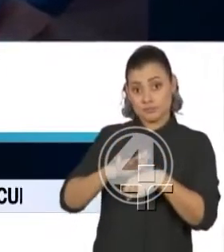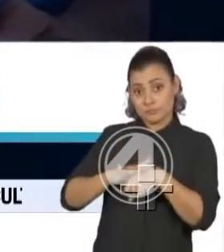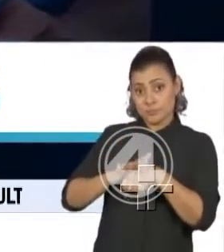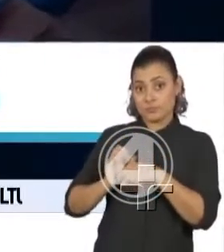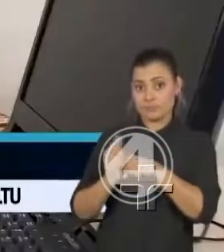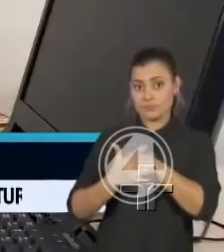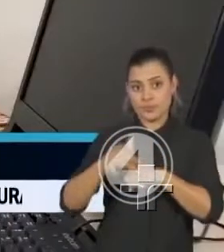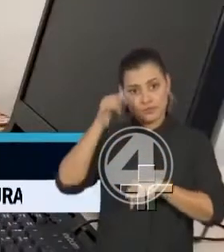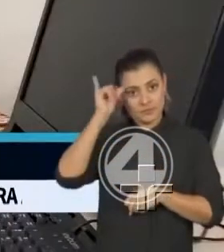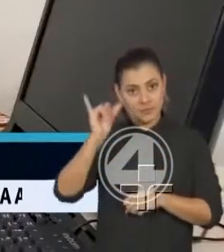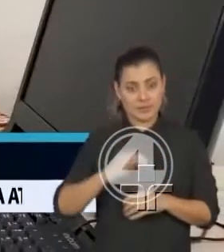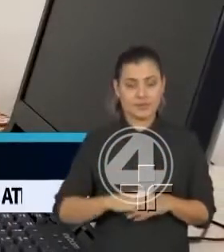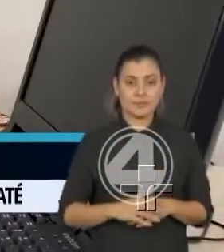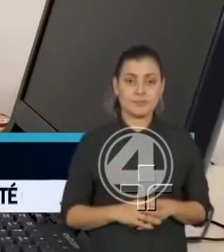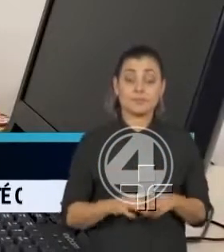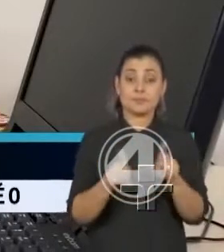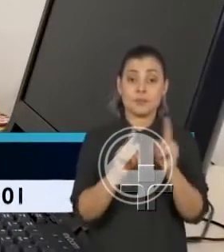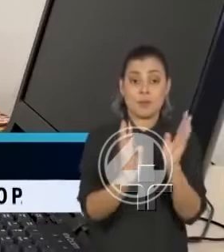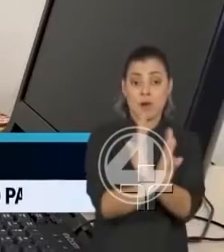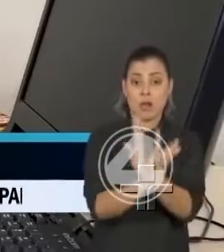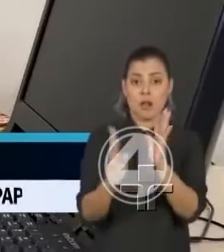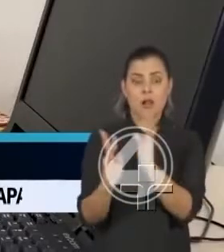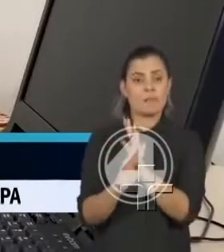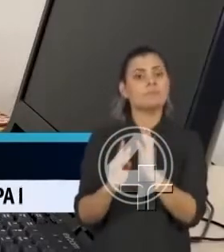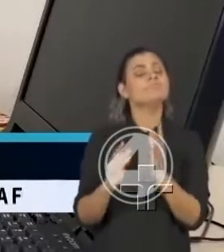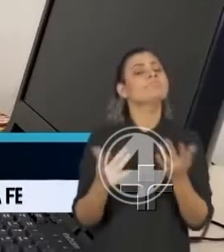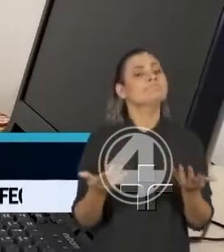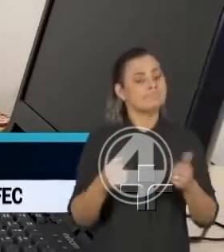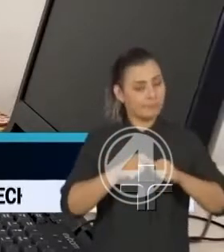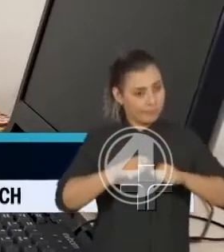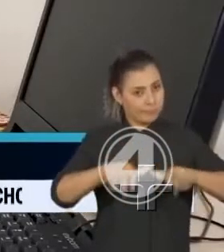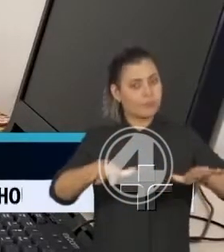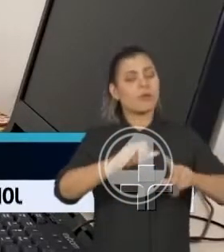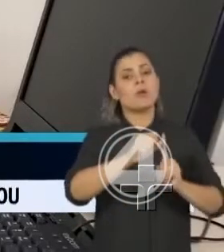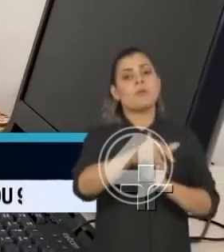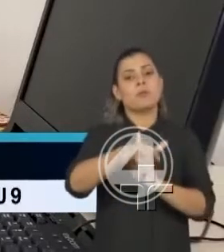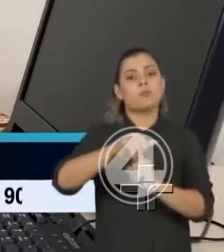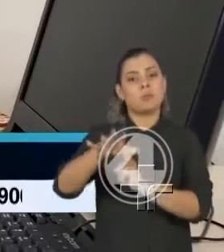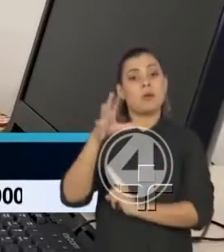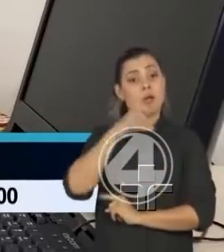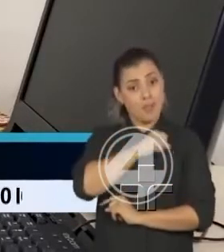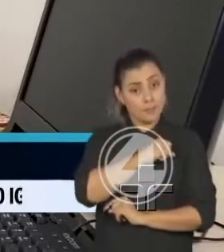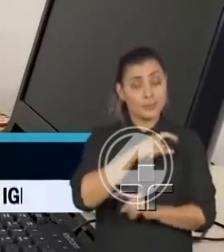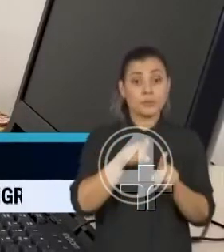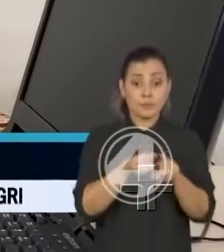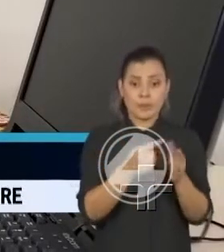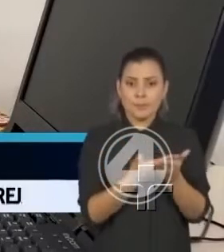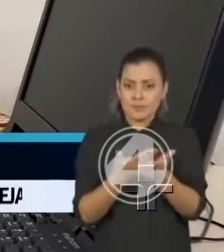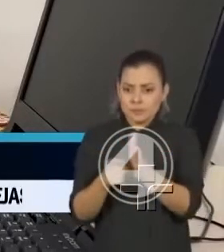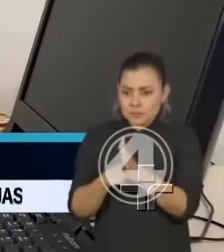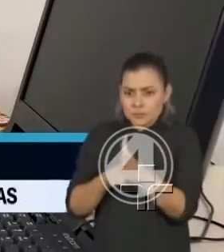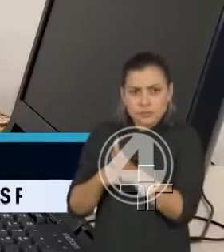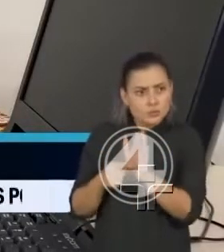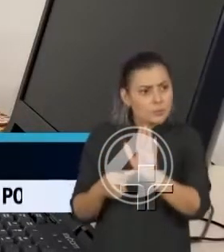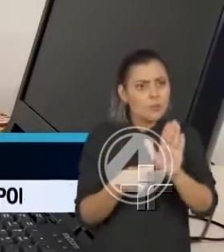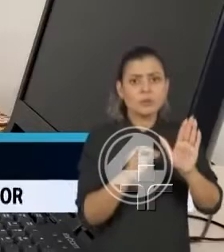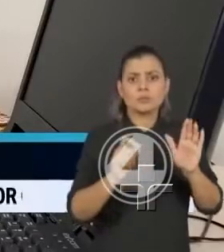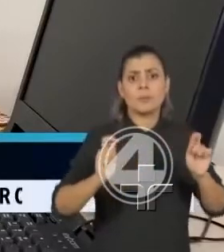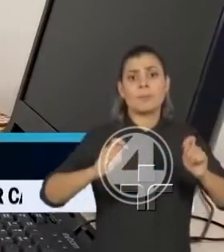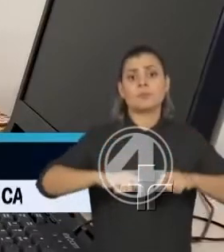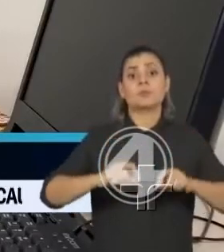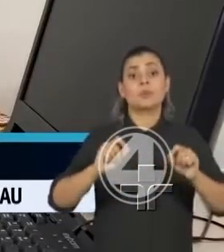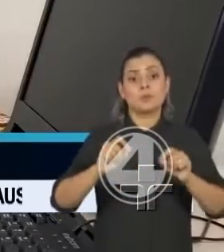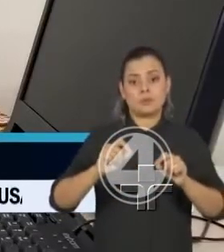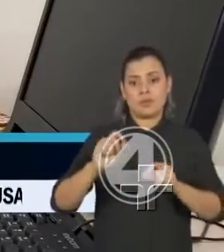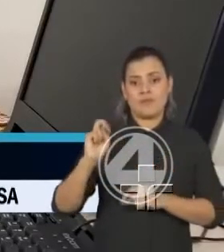em casa blumenau só isso favorecem muito a disseminação desse vírus tem estudos agora mostrando também a possibilidade